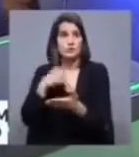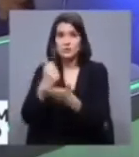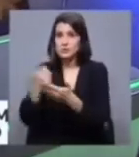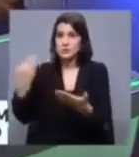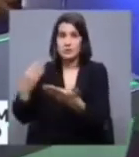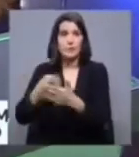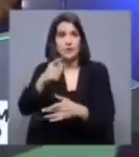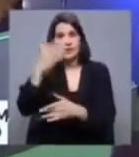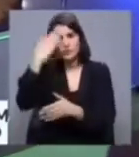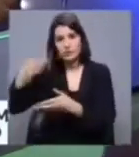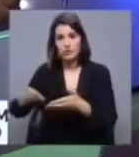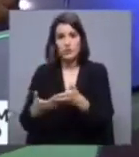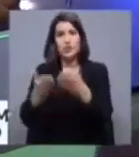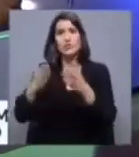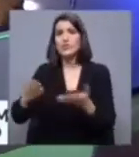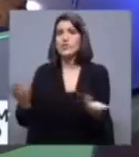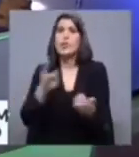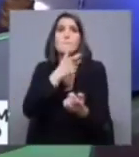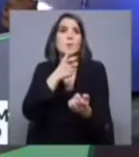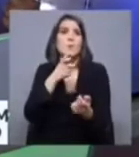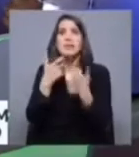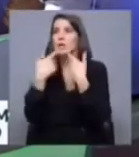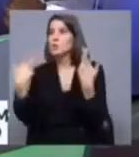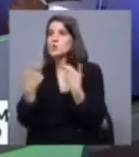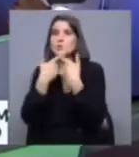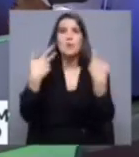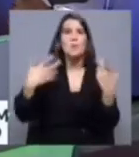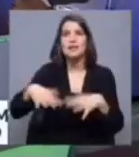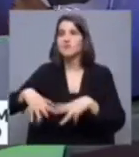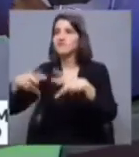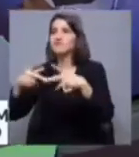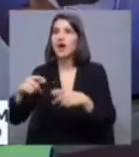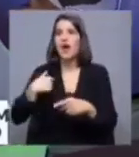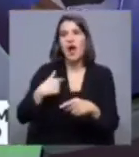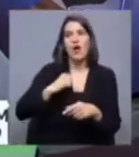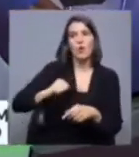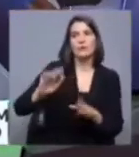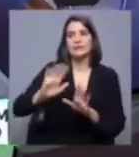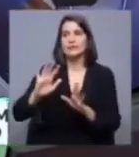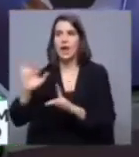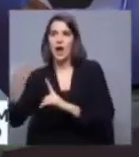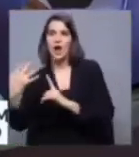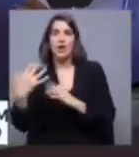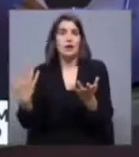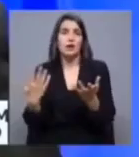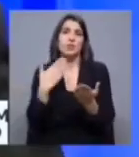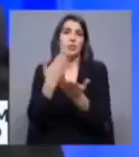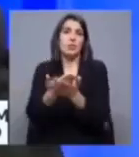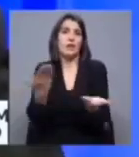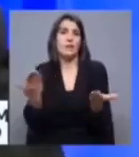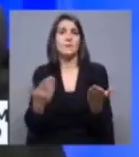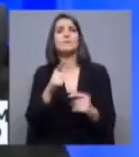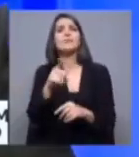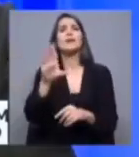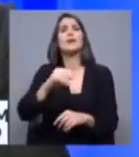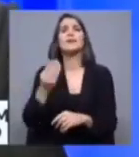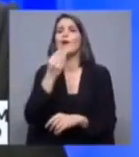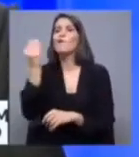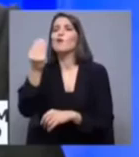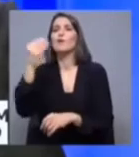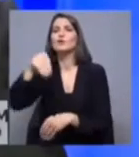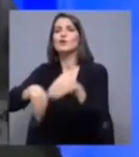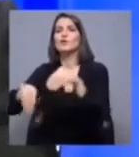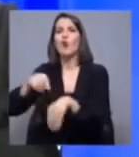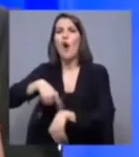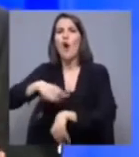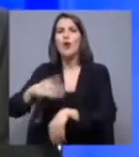estratégia de crescer a todo custo, prometendo tudo a todos e não sendo capaz de ser impopular, resulta nisto. Há um exemplo paradigmático, foi o famoso a votação em